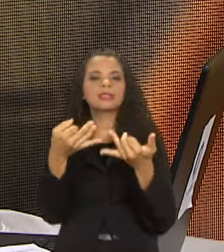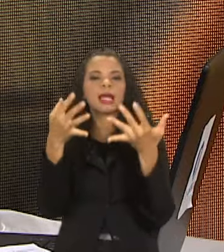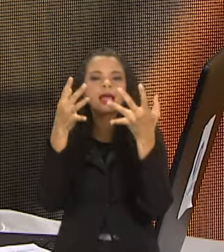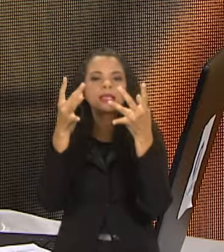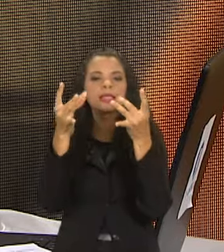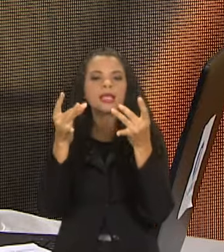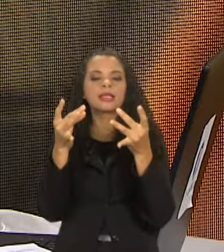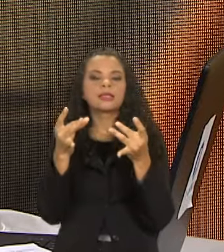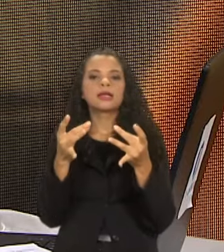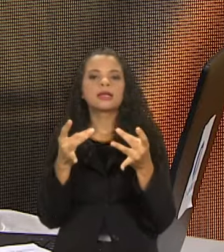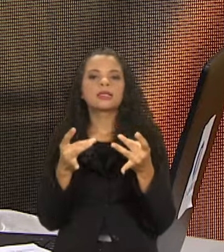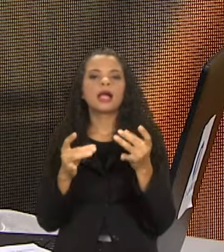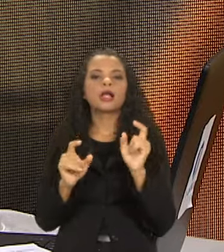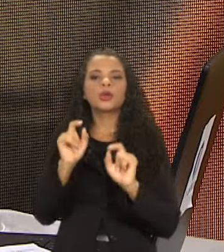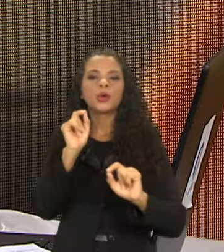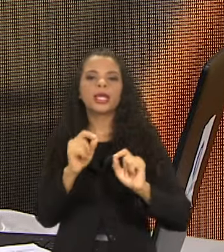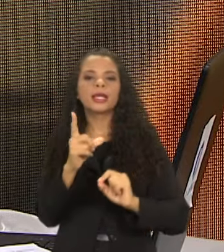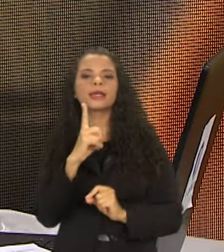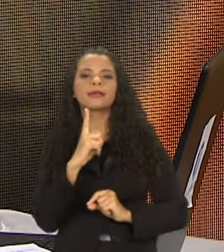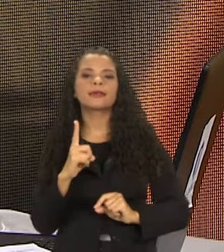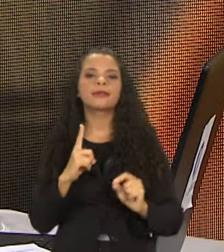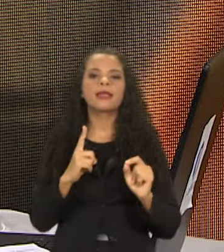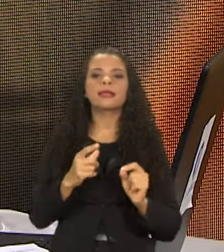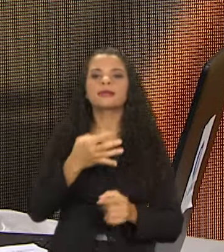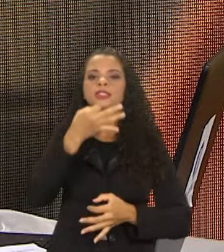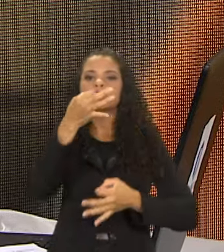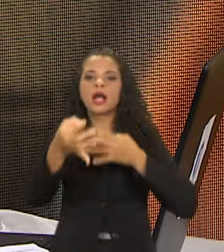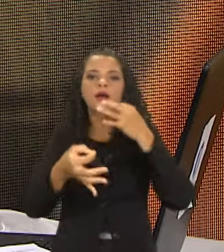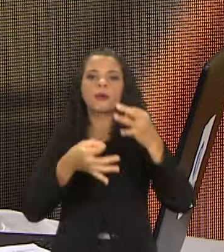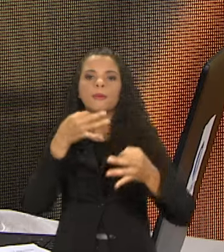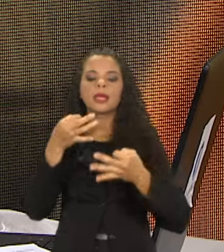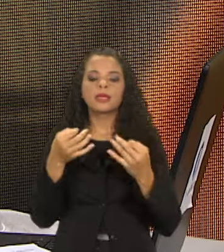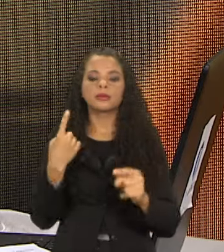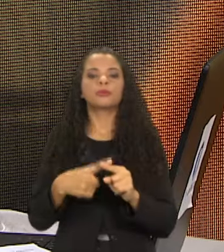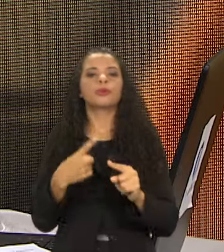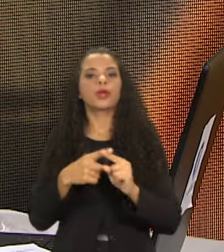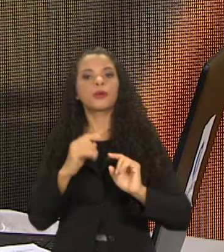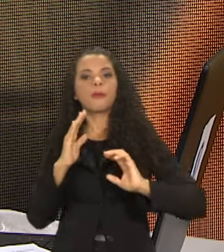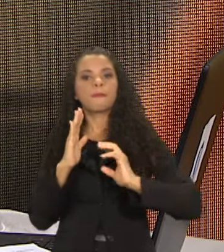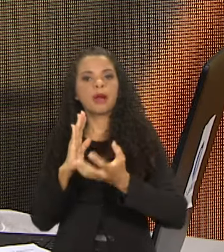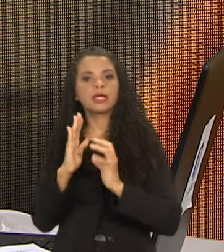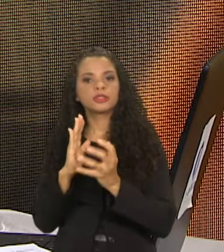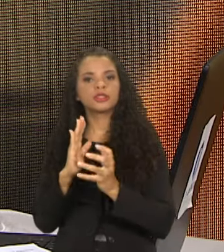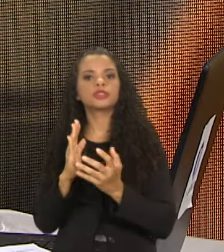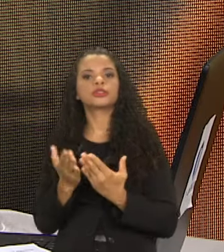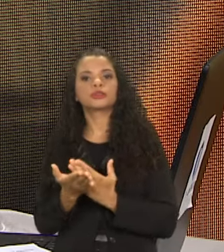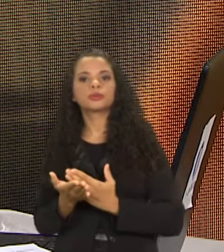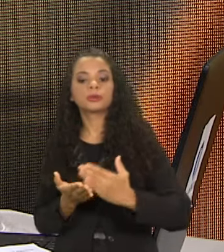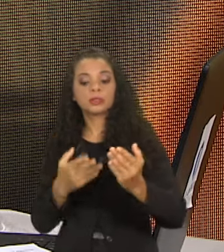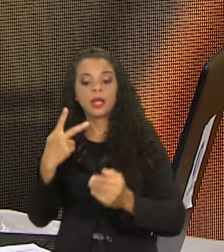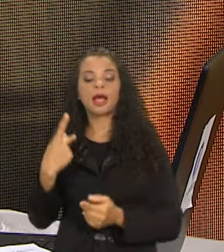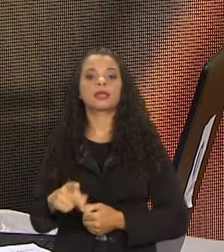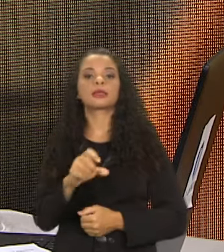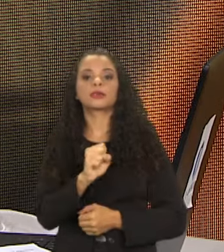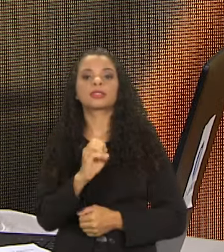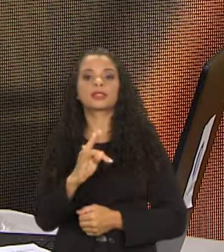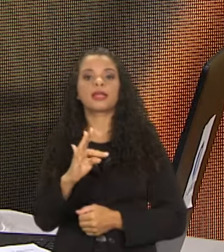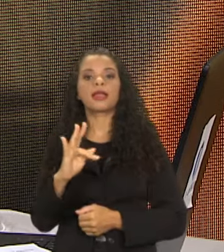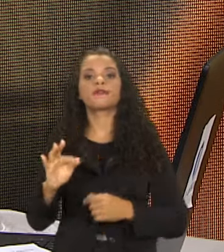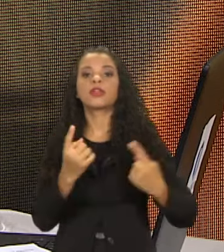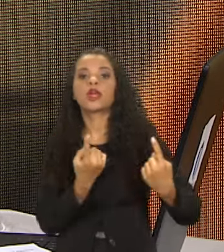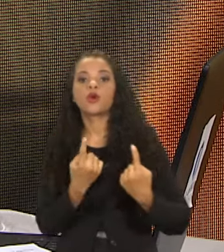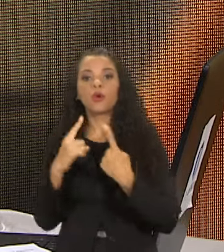os argumentos, são partidos que entraram aqui no Supremo Tribunal Federal contra essa emenda constitucional,